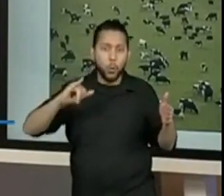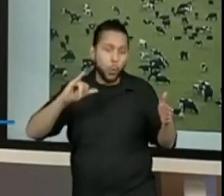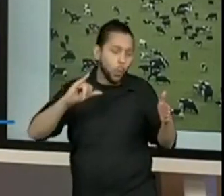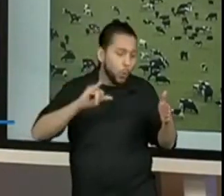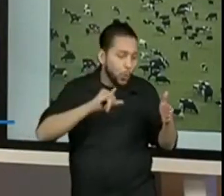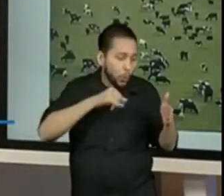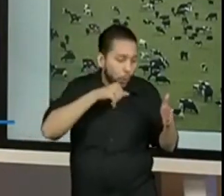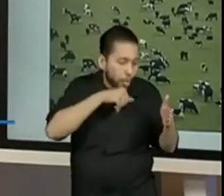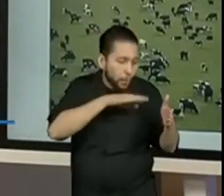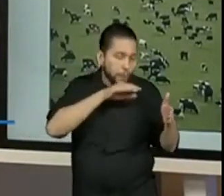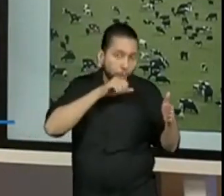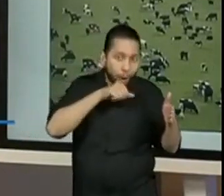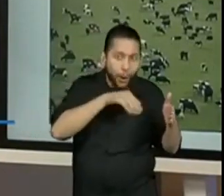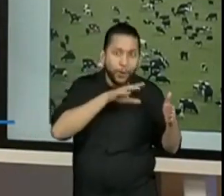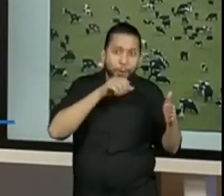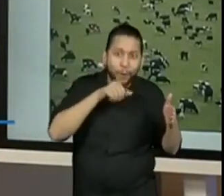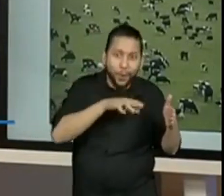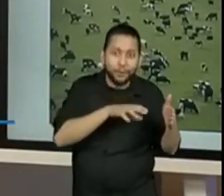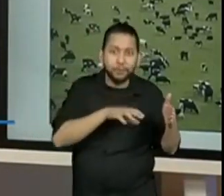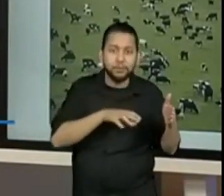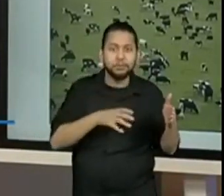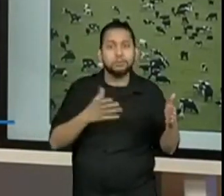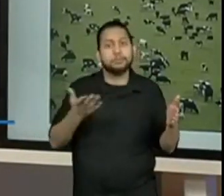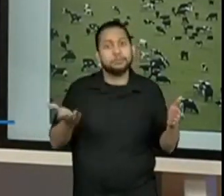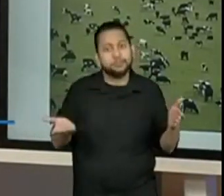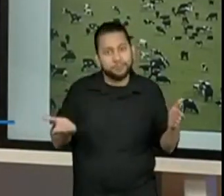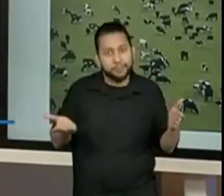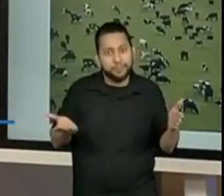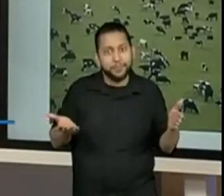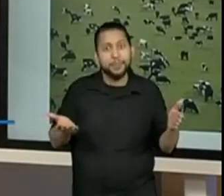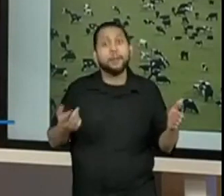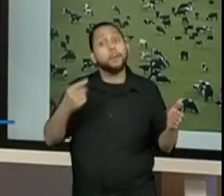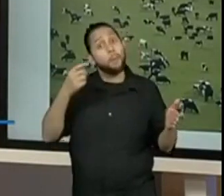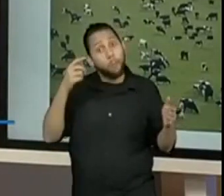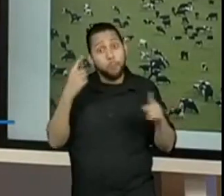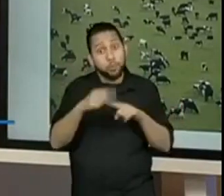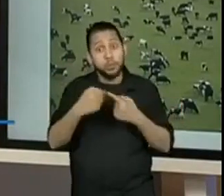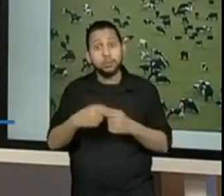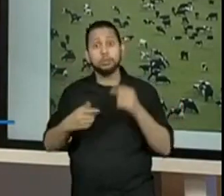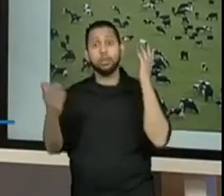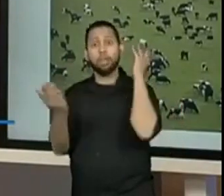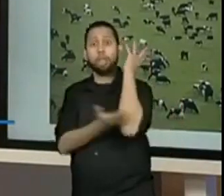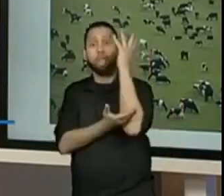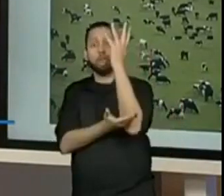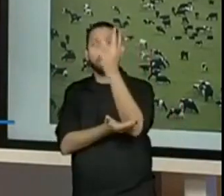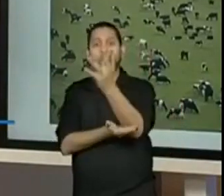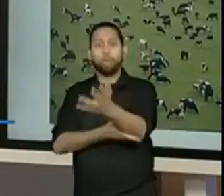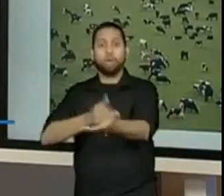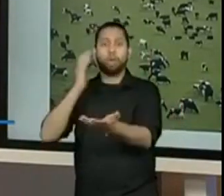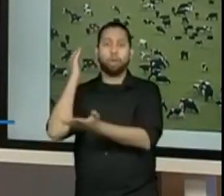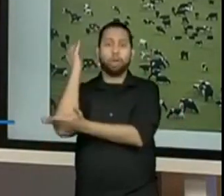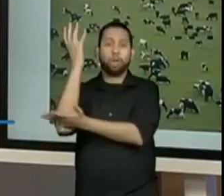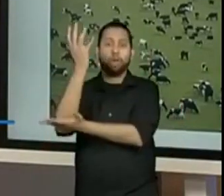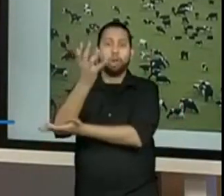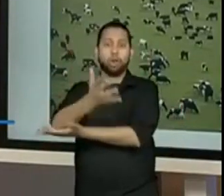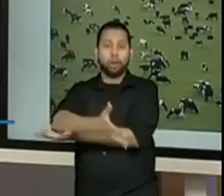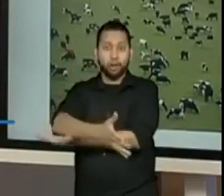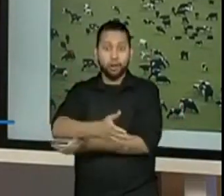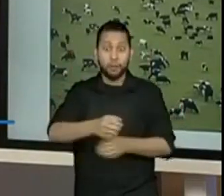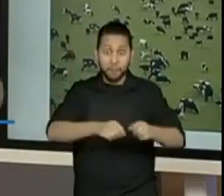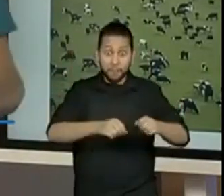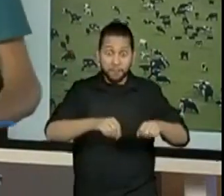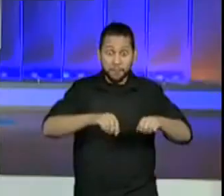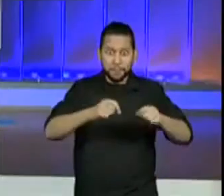ali, próximos aos rios. Então, a terra, por ser úmida, faz com que o pasto cresça de que